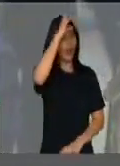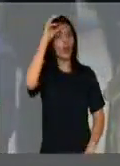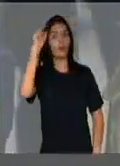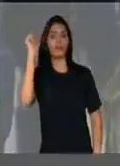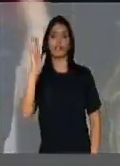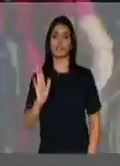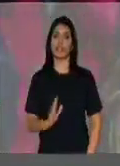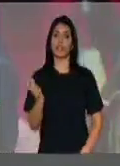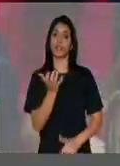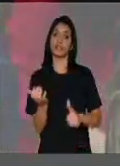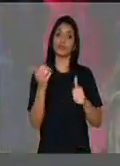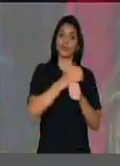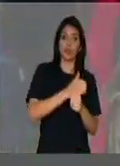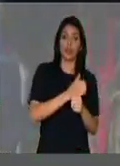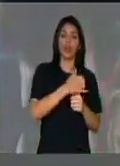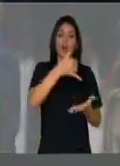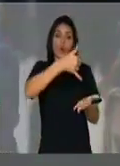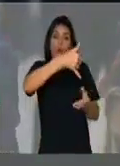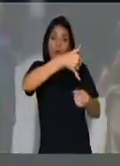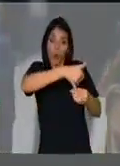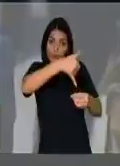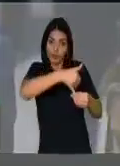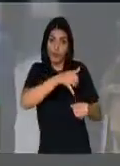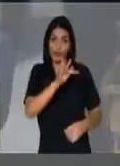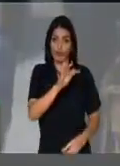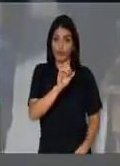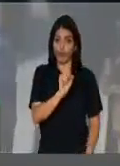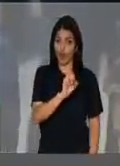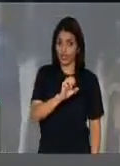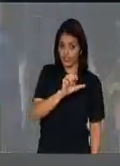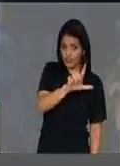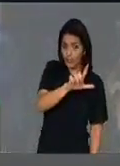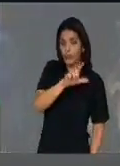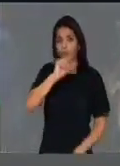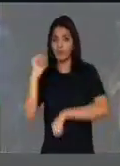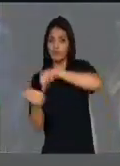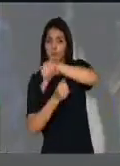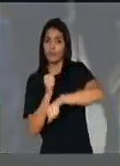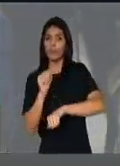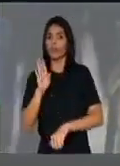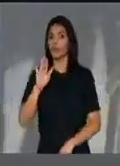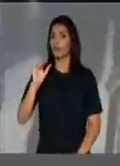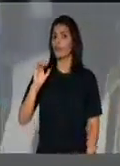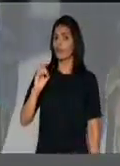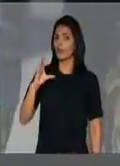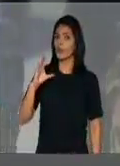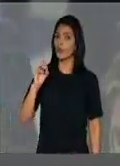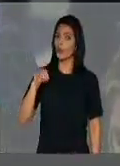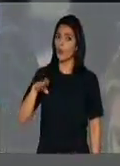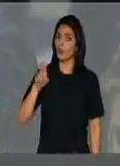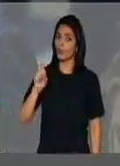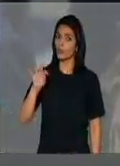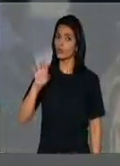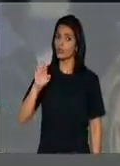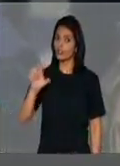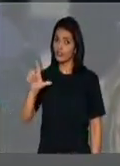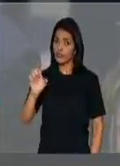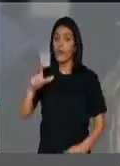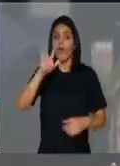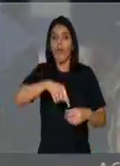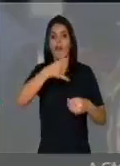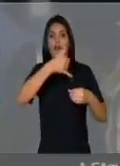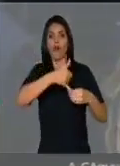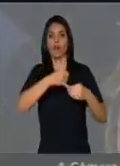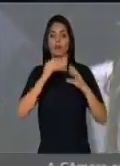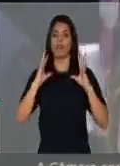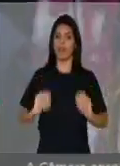aquilo que seriam combustíveis fósseis por biocombustíveis. Então a gente tem que resguardar no texto que